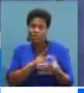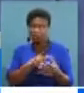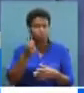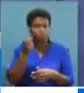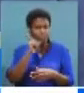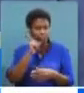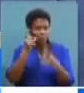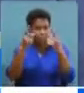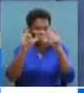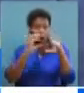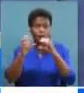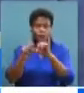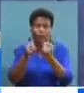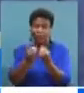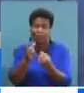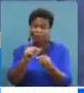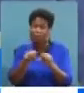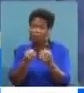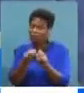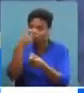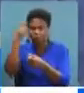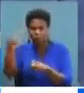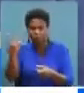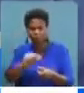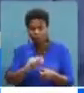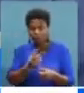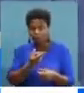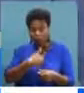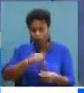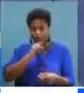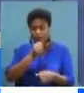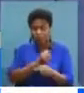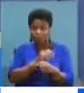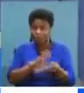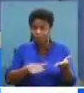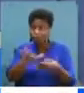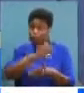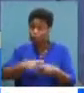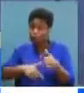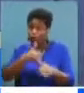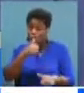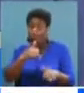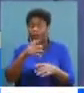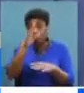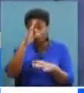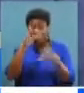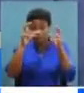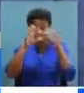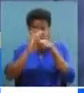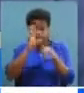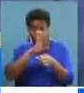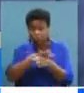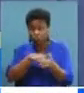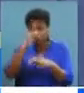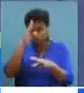seguradoras, empresas de comunicação social, sociedade civil, para que possamos agir de forma eficaz em caso de catástrofe, mas